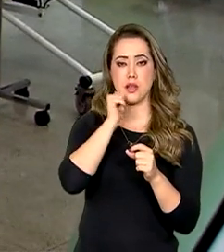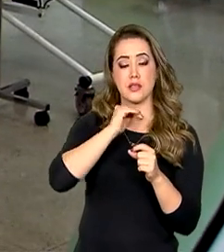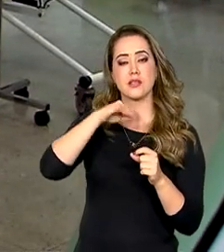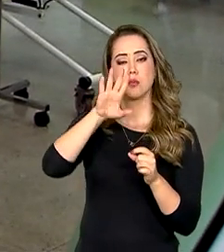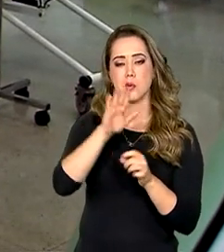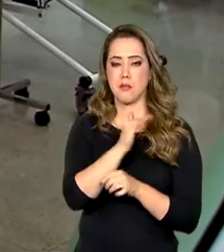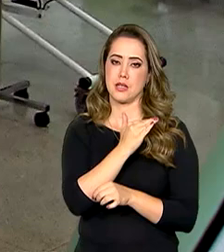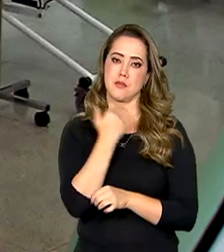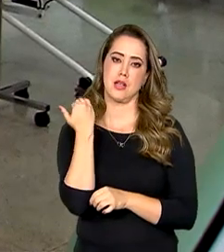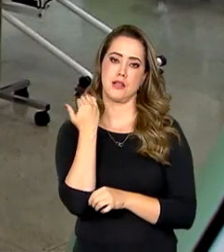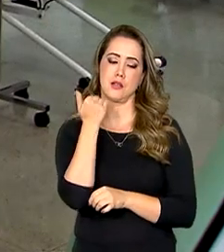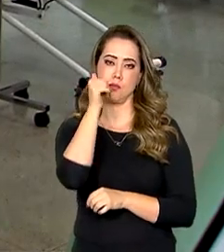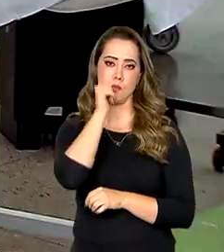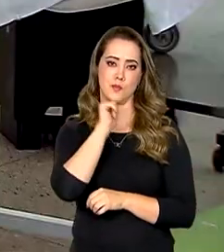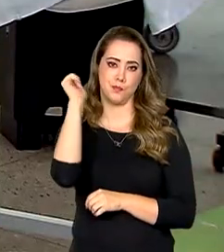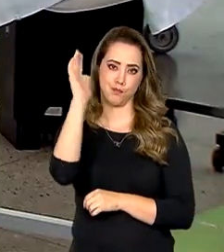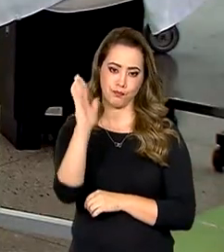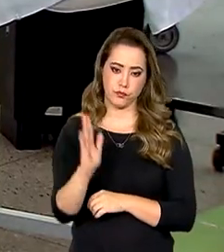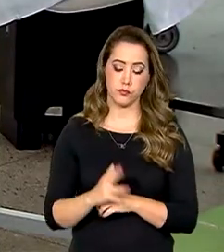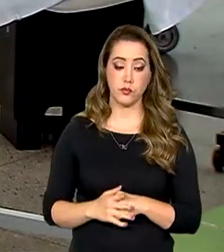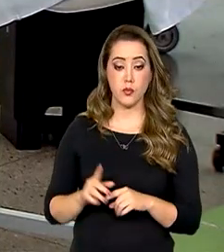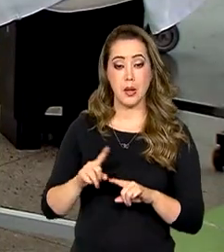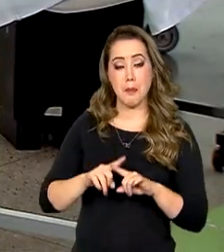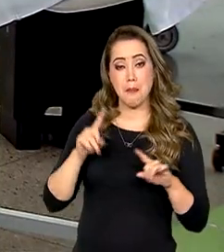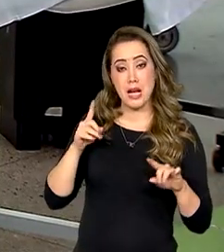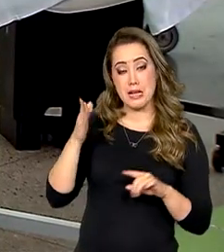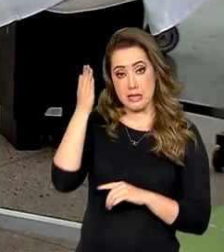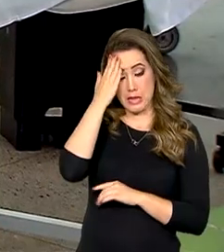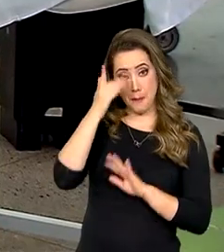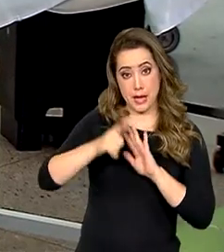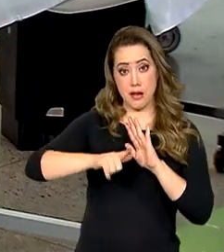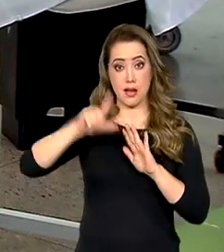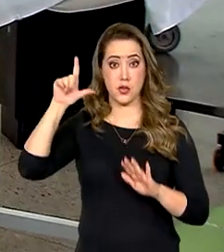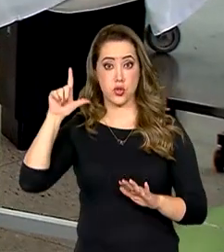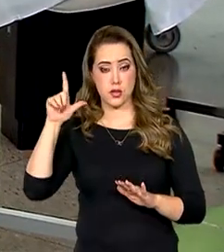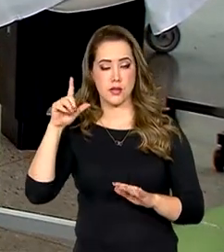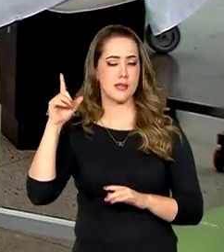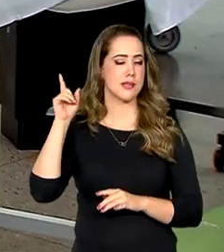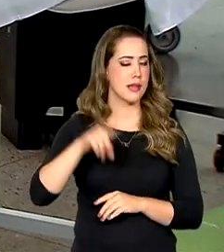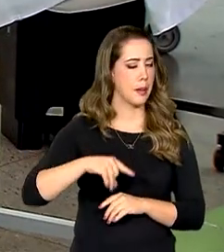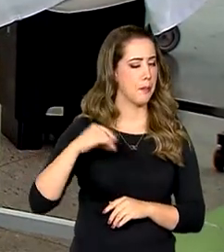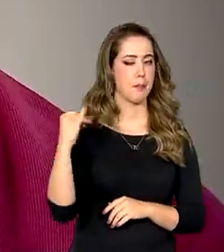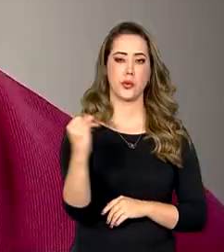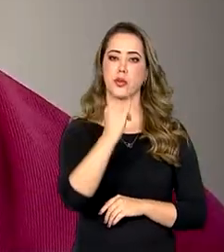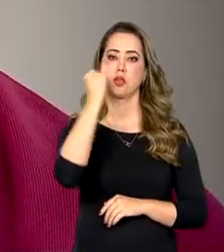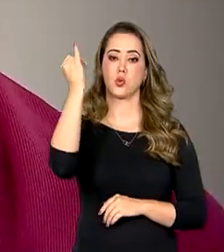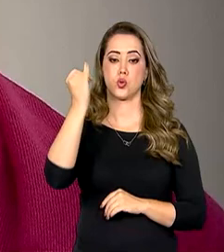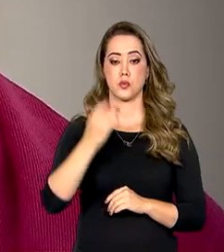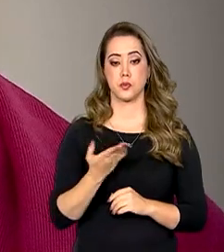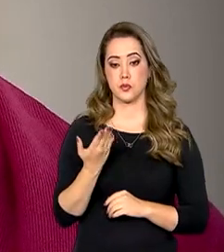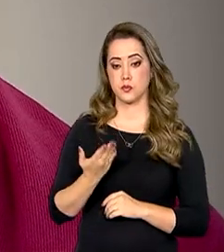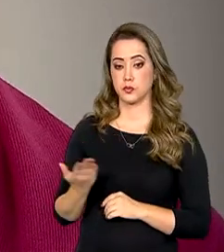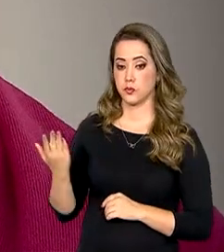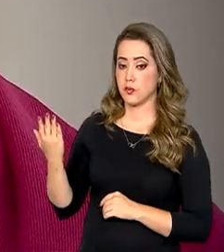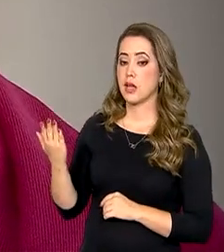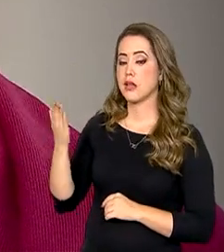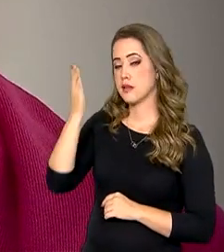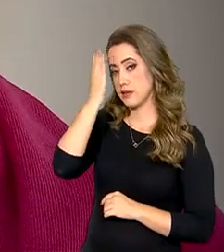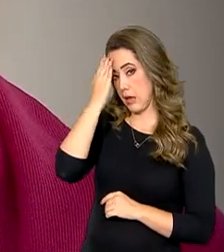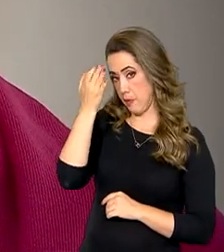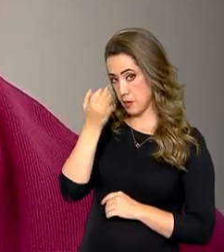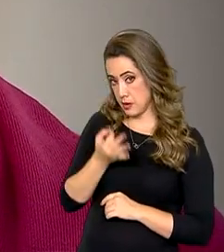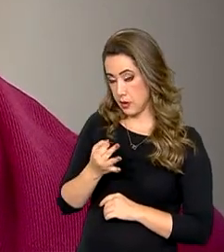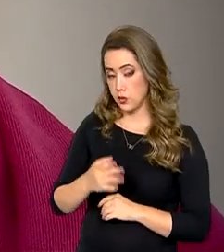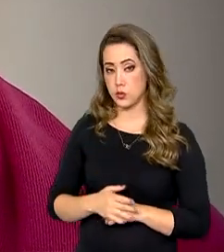mais mata mulheres no país. Mas o diagnóstico precoce faz toda a diferença. Valéria sabe bem